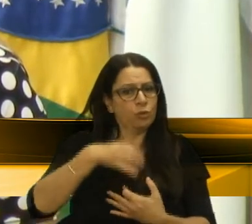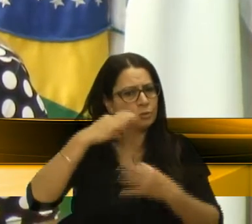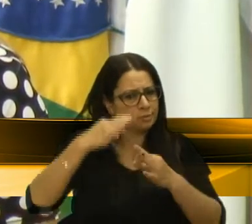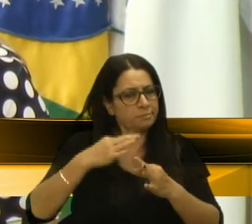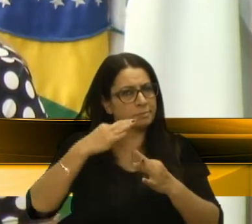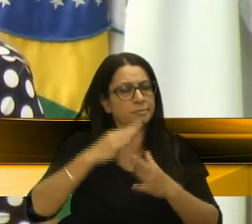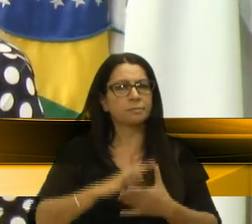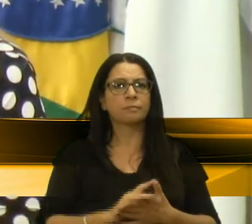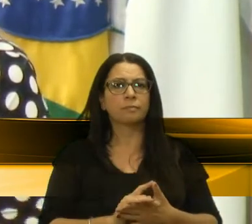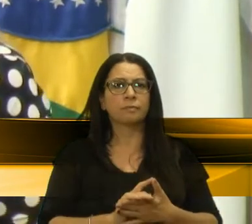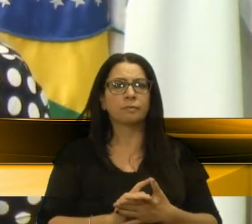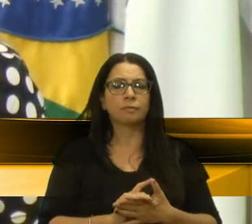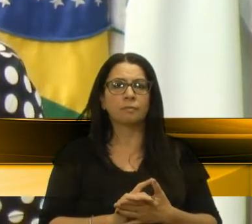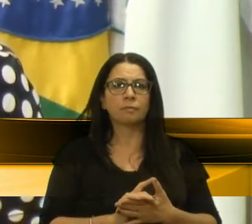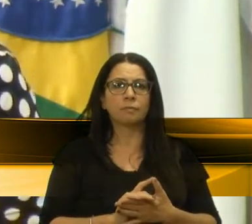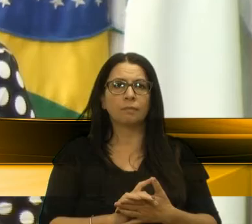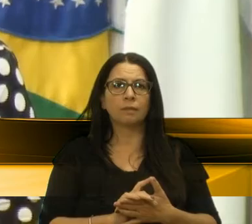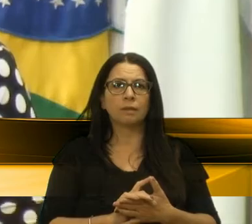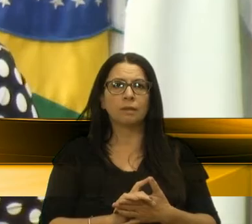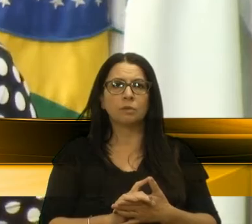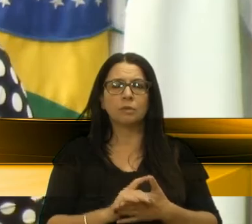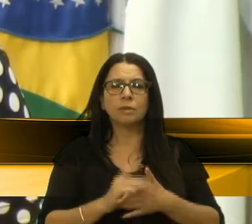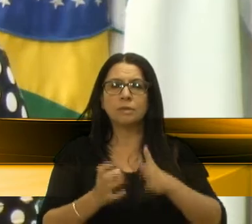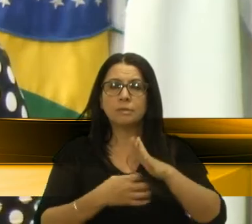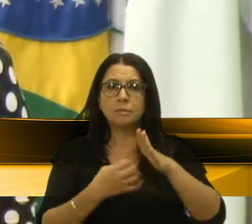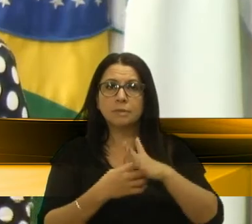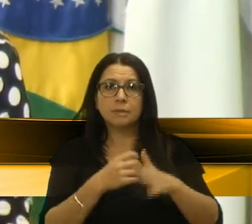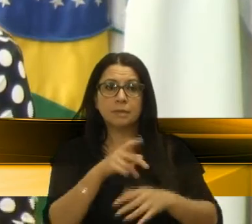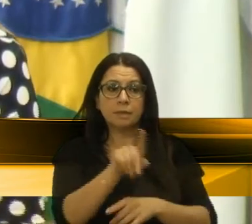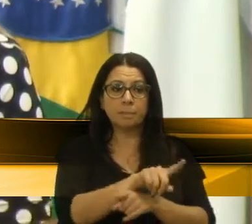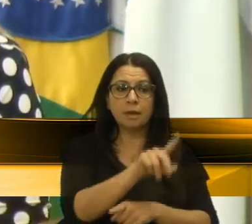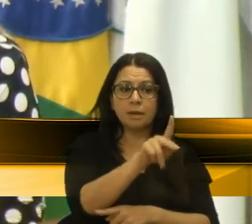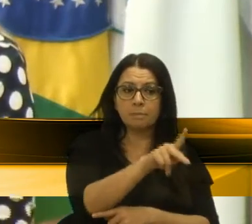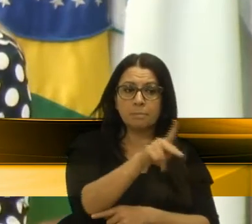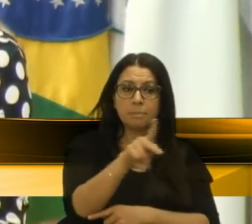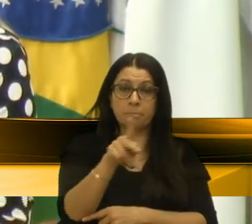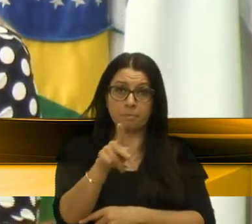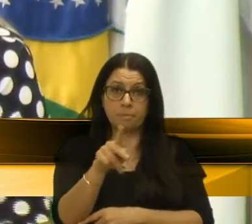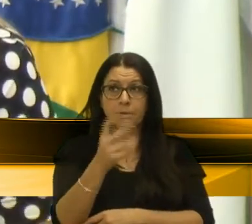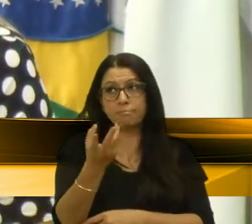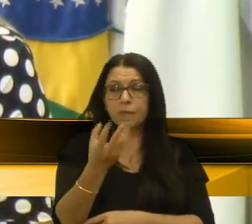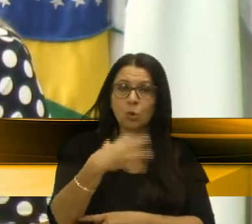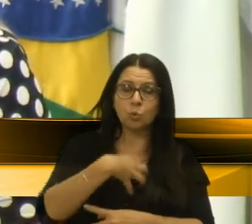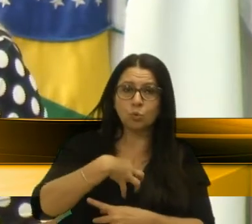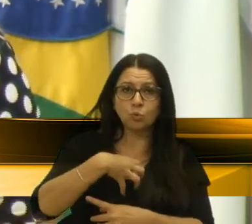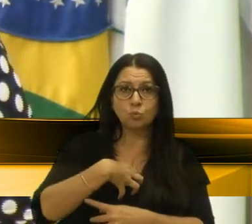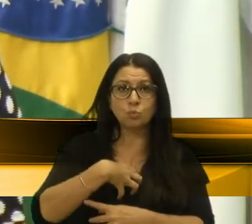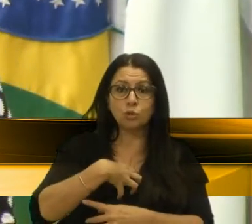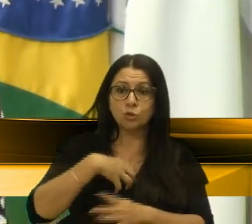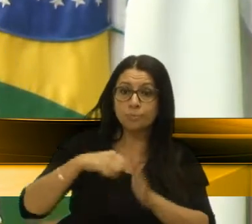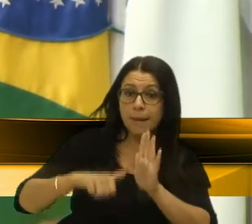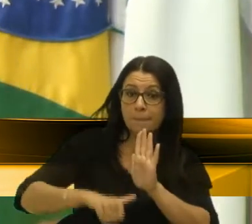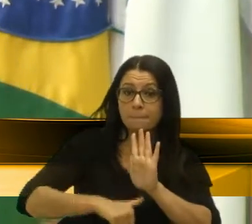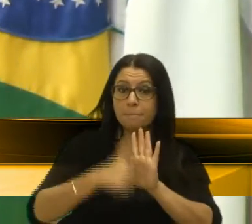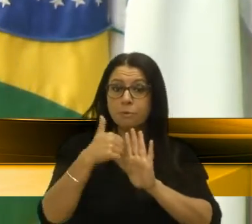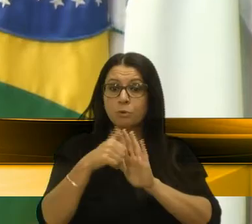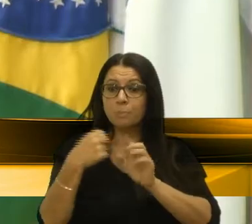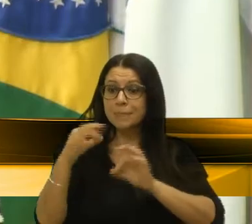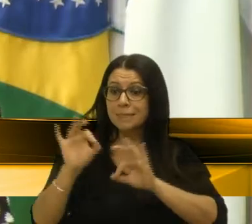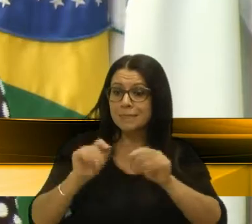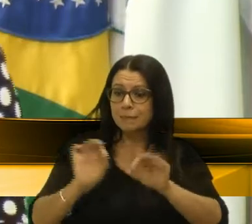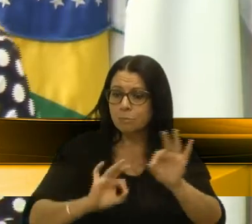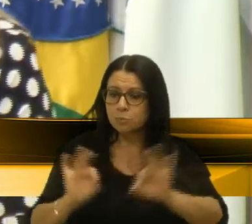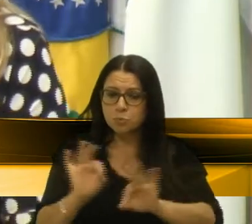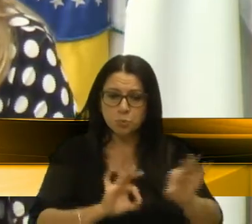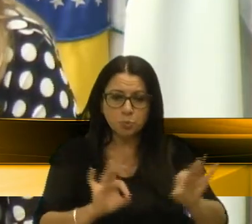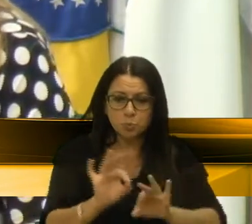profunda, que as concessões e as PPPs é uma forma de fazer as melhorias que nós precisamos